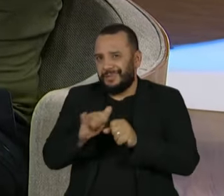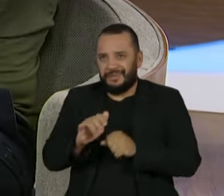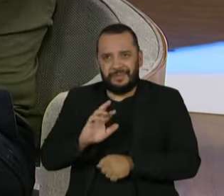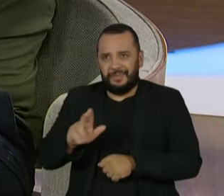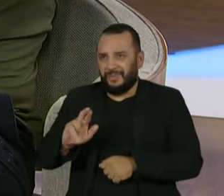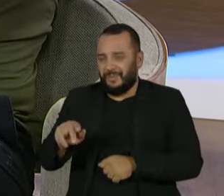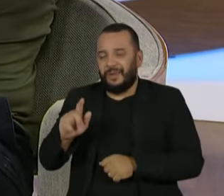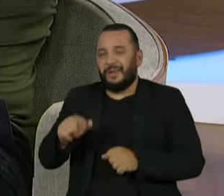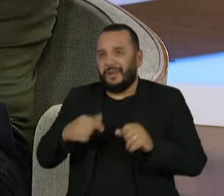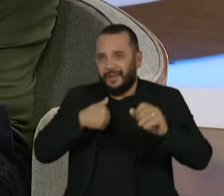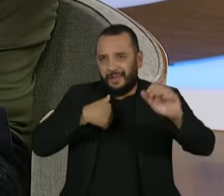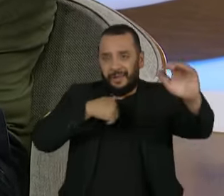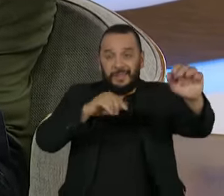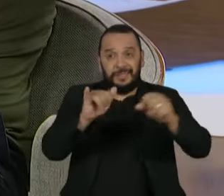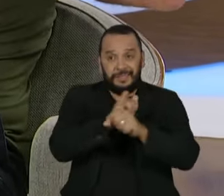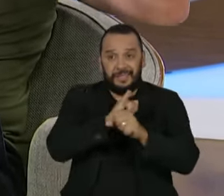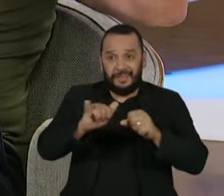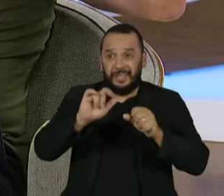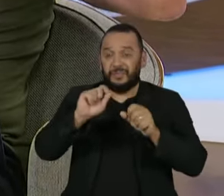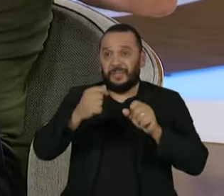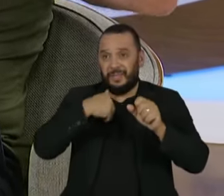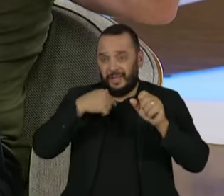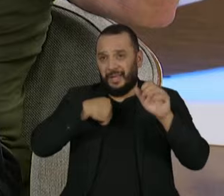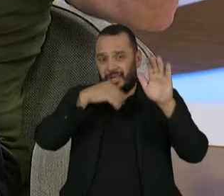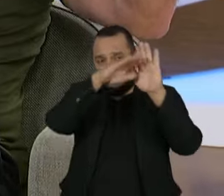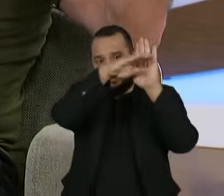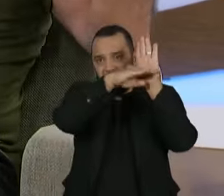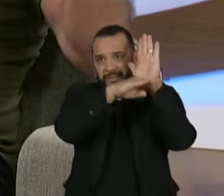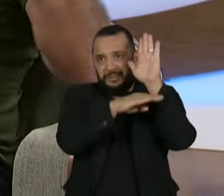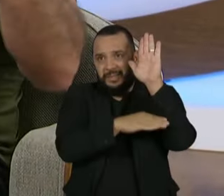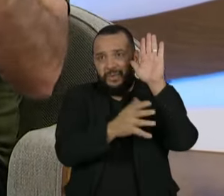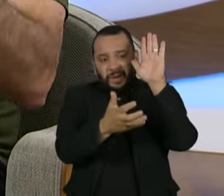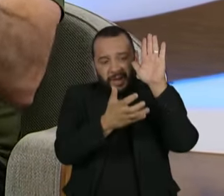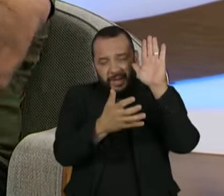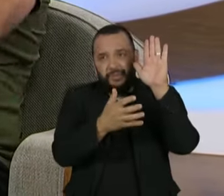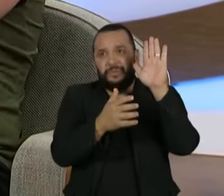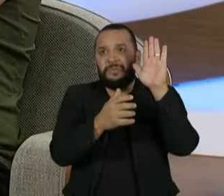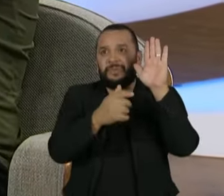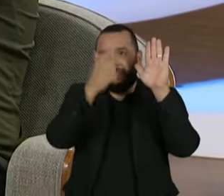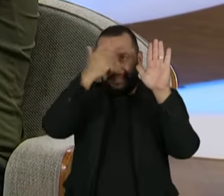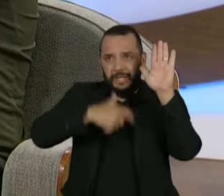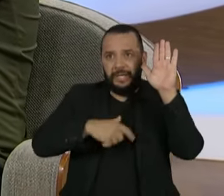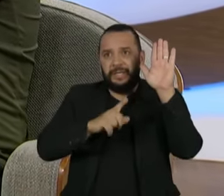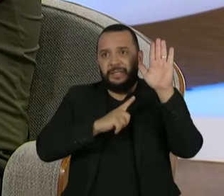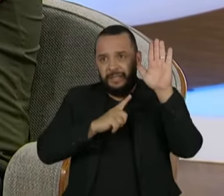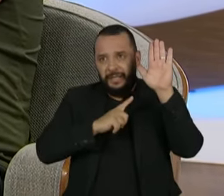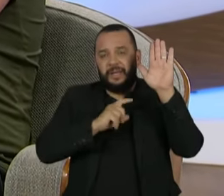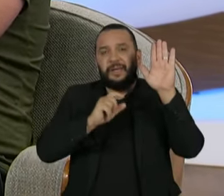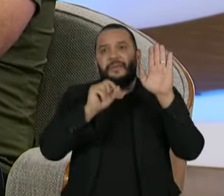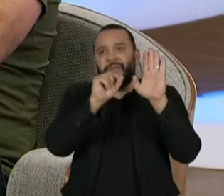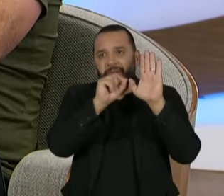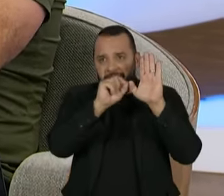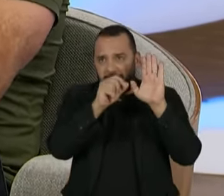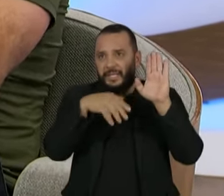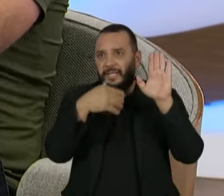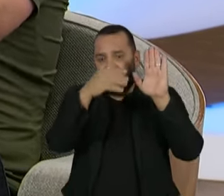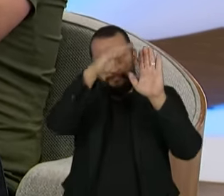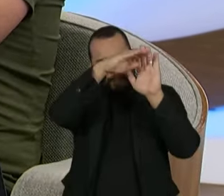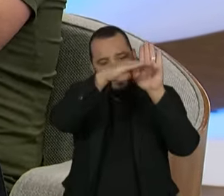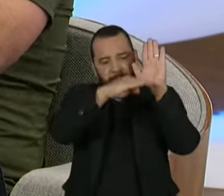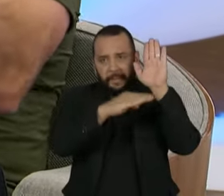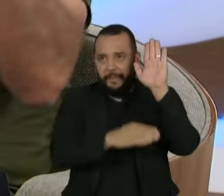transformação das aspirações o que é que eu quero ser ter ou fazer em realizações eu preciso